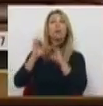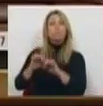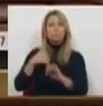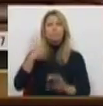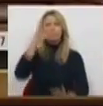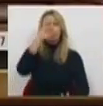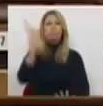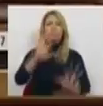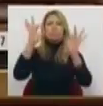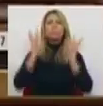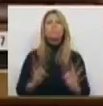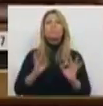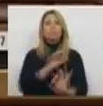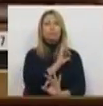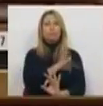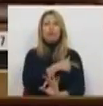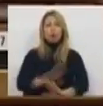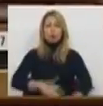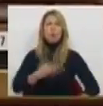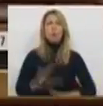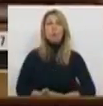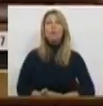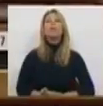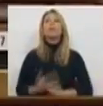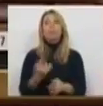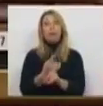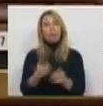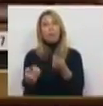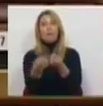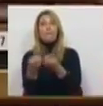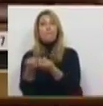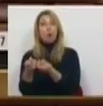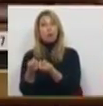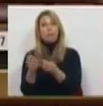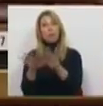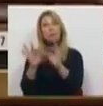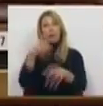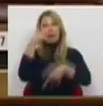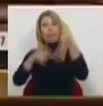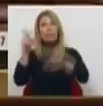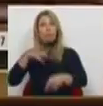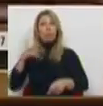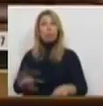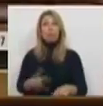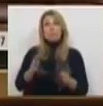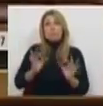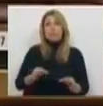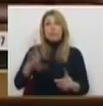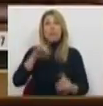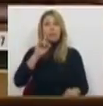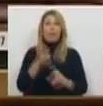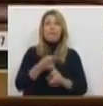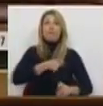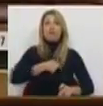vai ficar mais forte, porque vai ficar mais próxima do que os cidadãos precisam e da forma de fiscalização que eles têm para poder